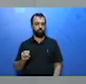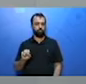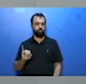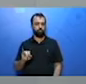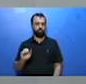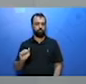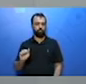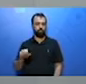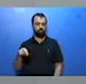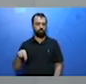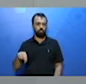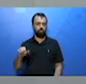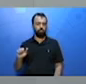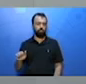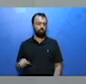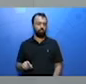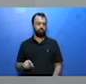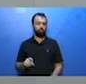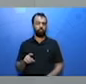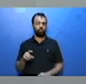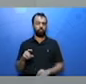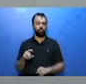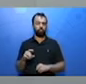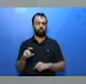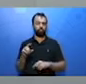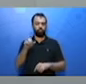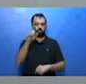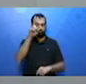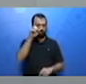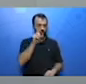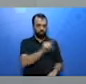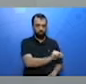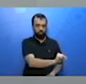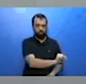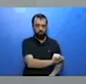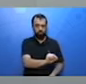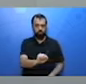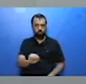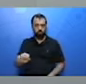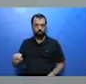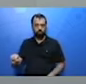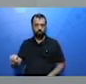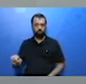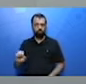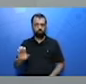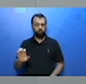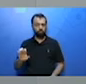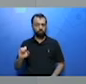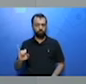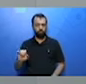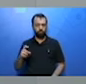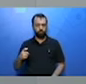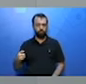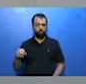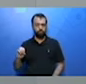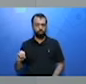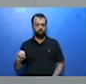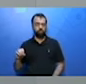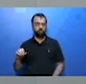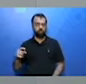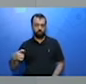aqui, o eixo da horizontal, é o eixo X. O eixo X chama eixo